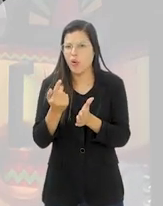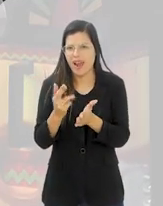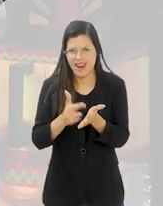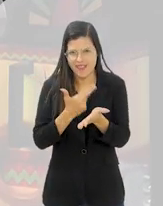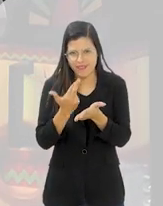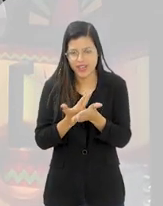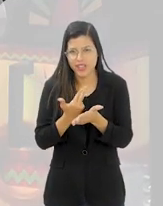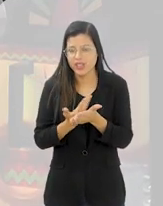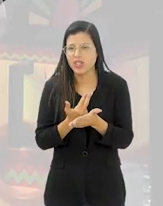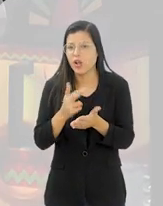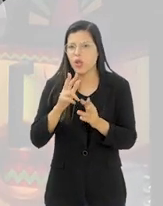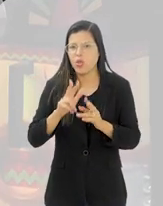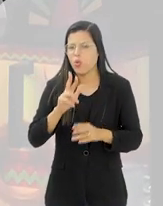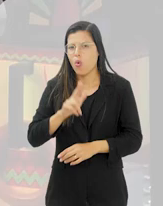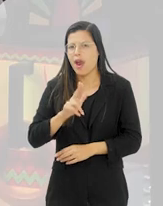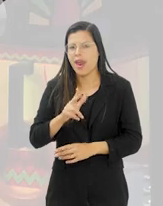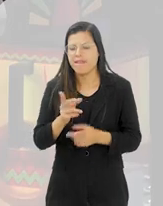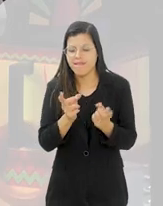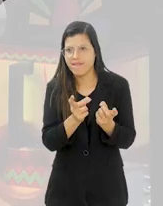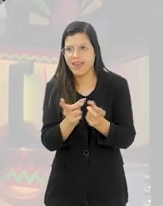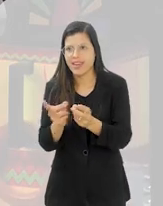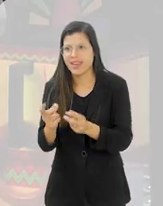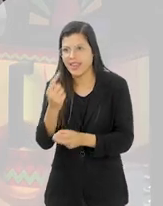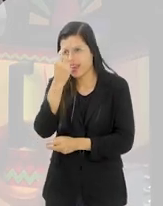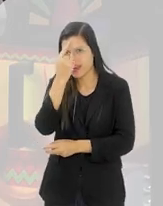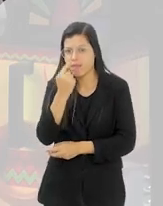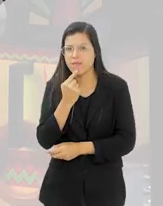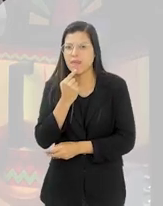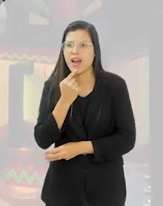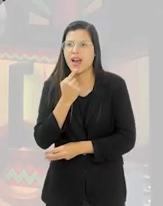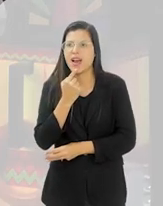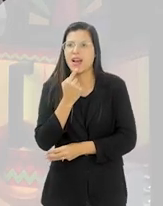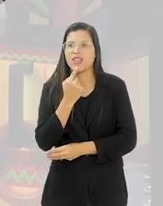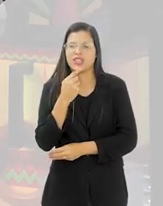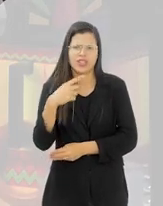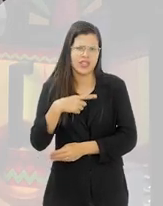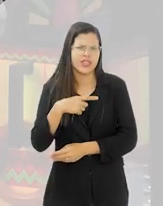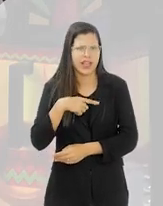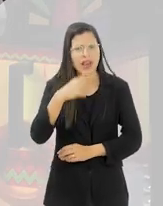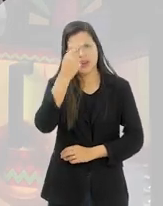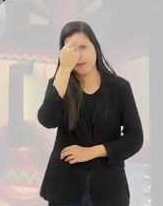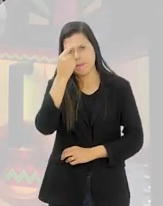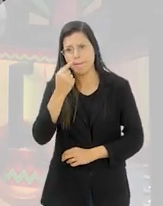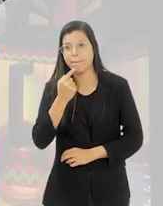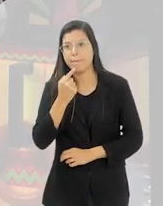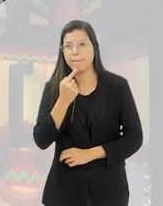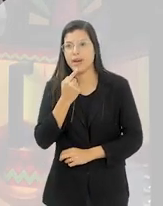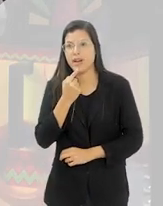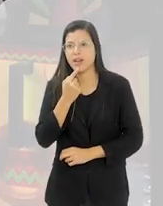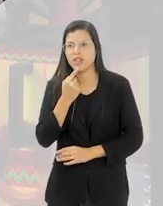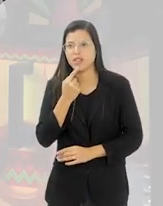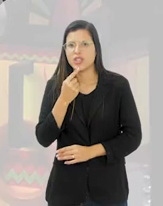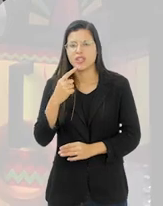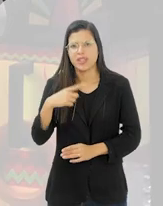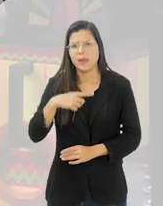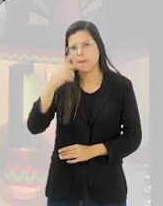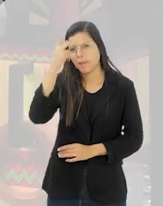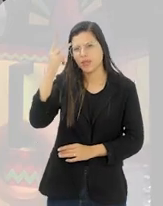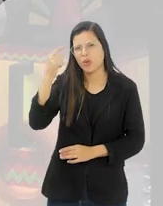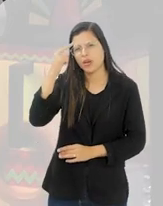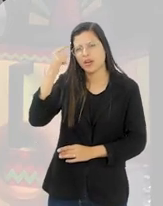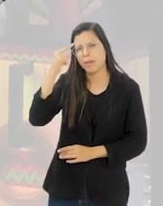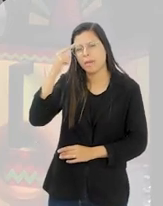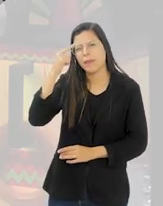revista, ela não é para vender imagem de ninguém, ao contrário. Não, a imagem de uma forma pitoresca ou de uma forma agressiva, que tem gente que